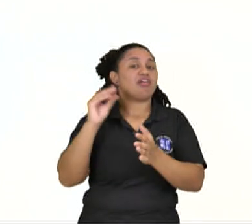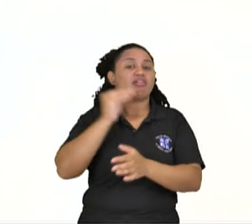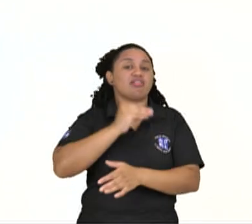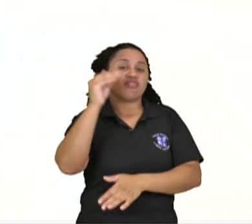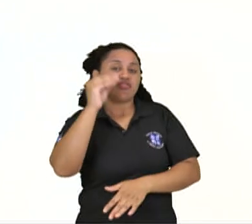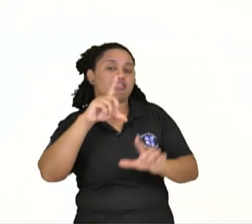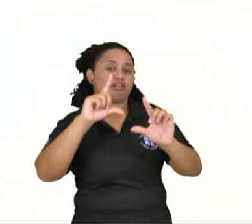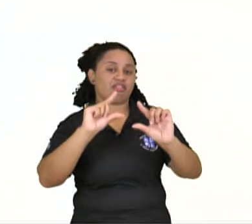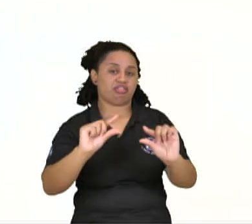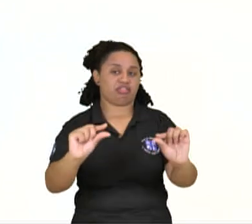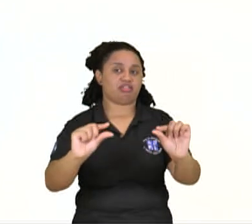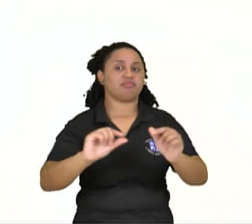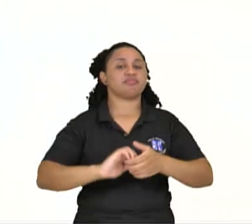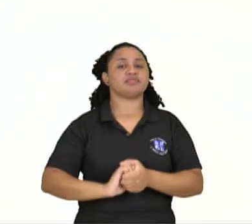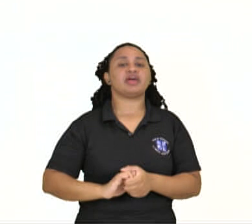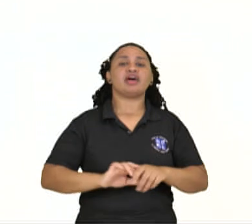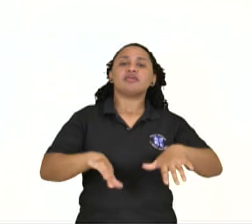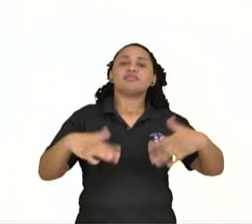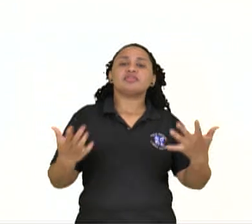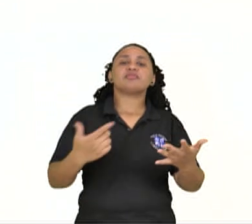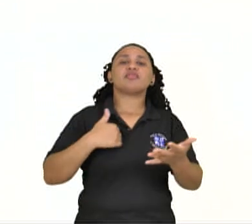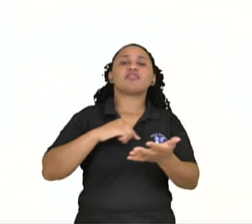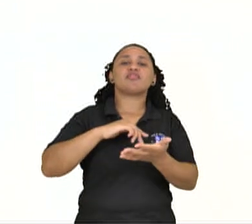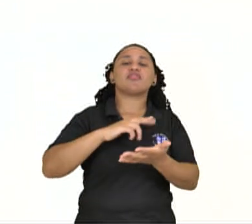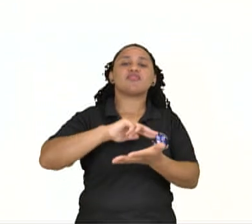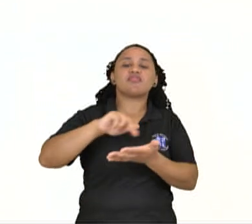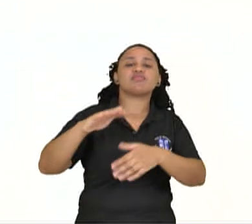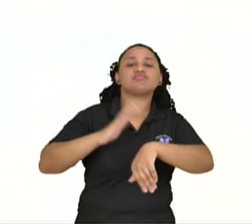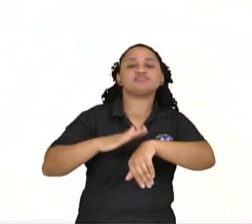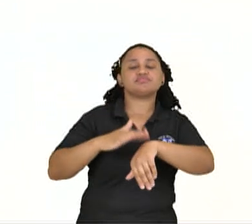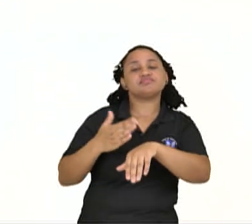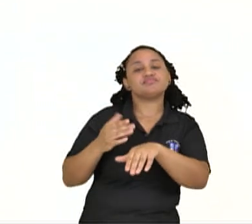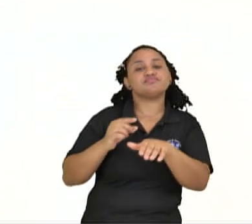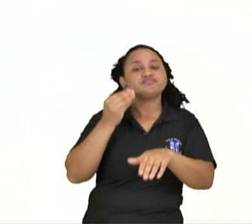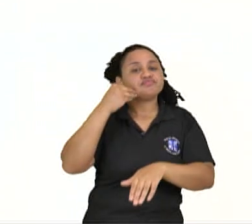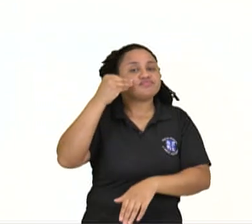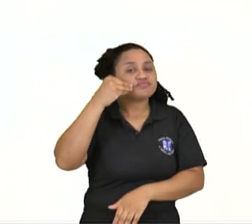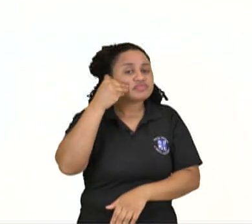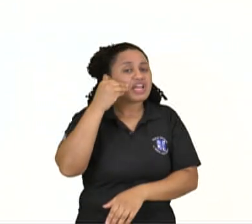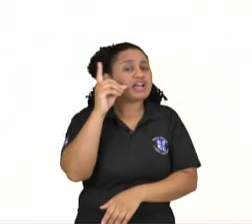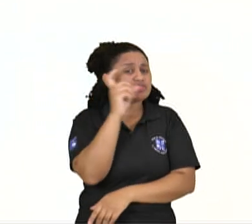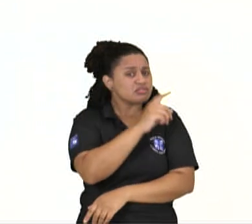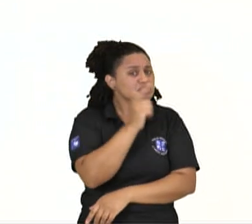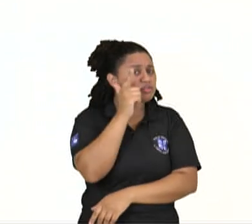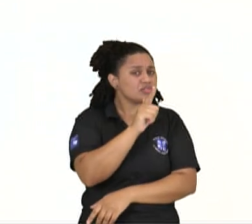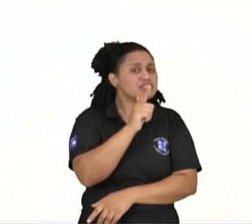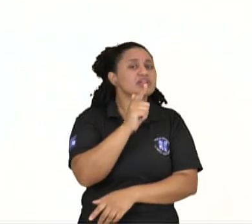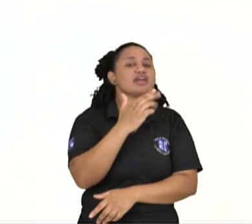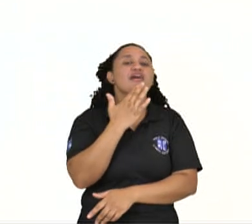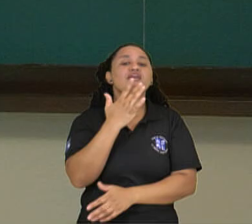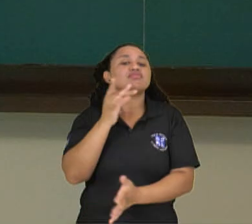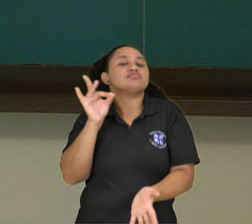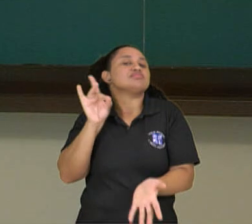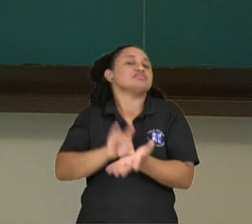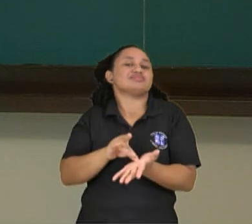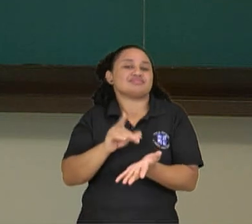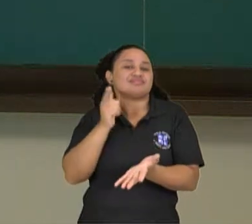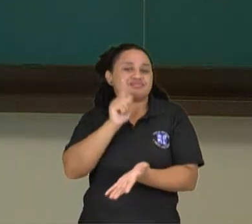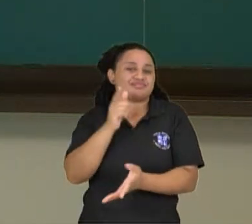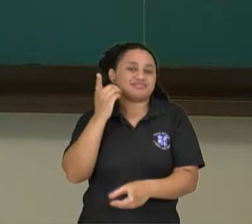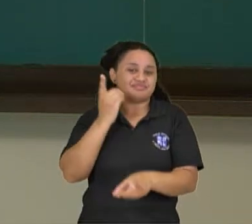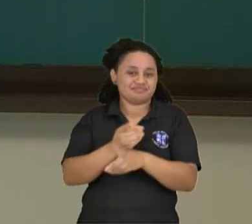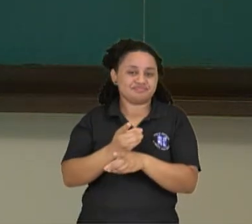depois das obras que cita ou descreve, e não raro apresenta biografias, cronologias e atribuições